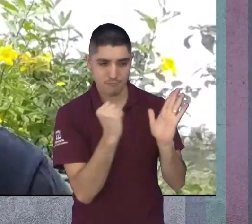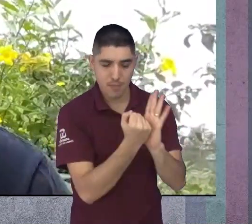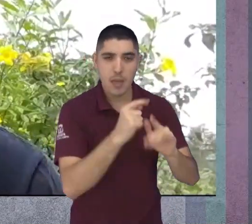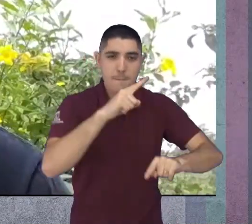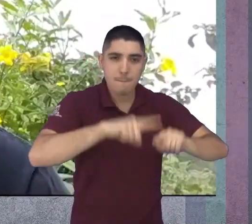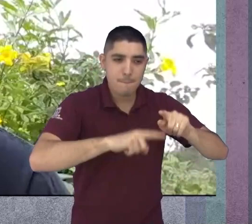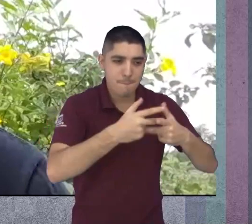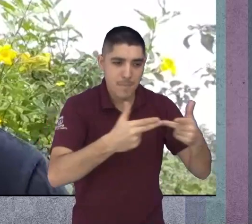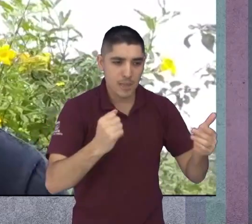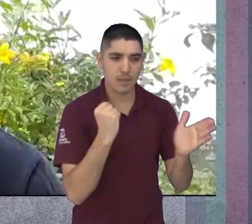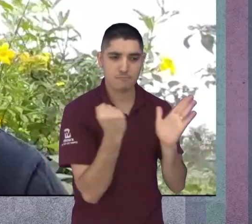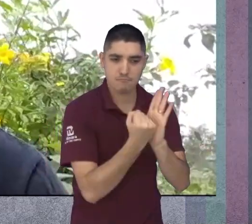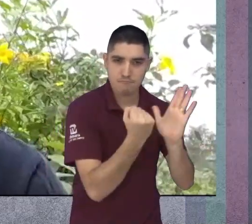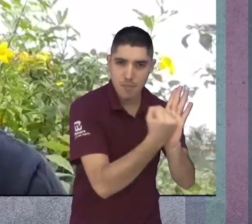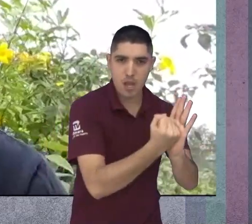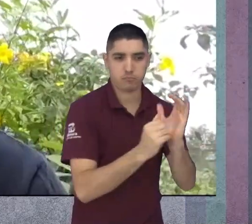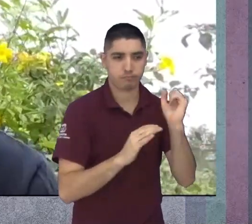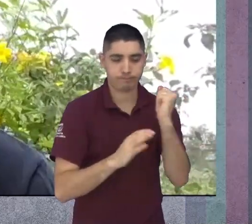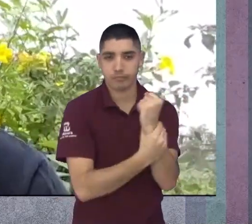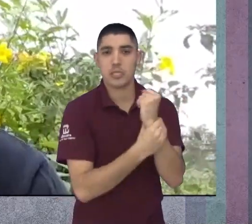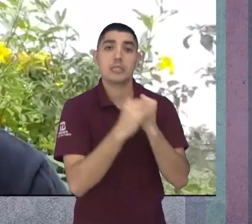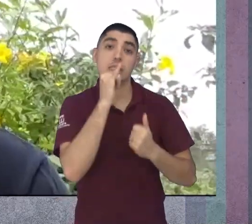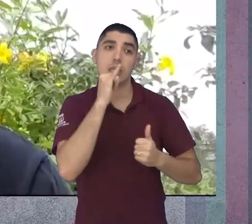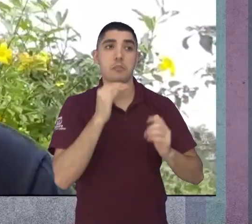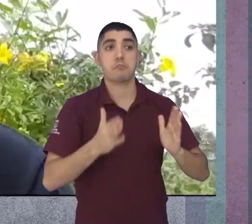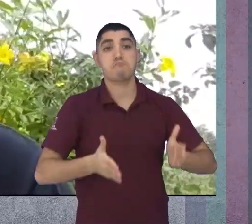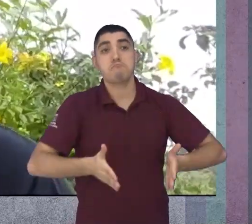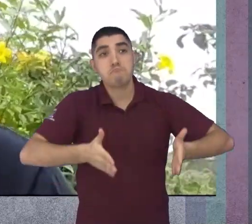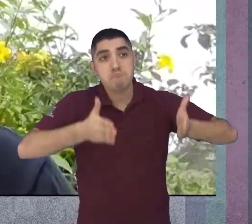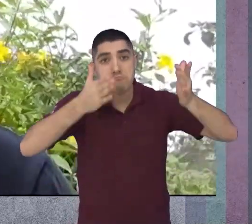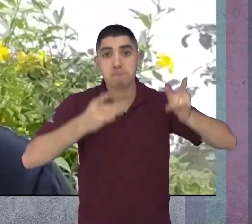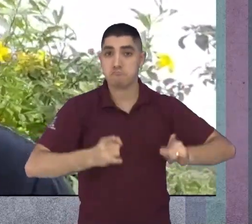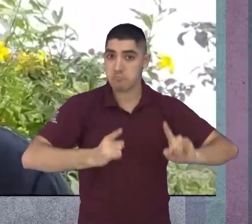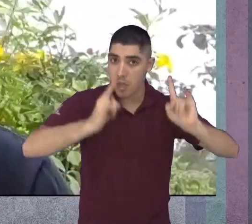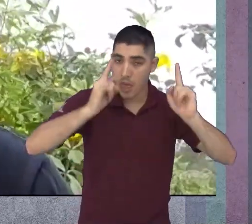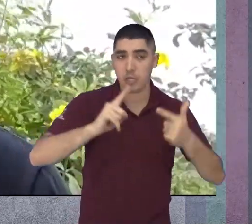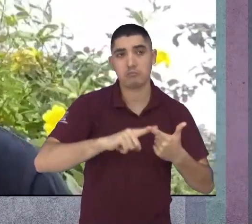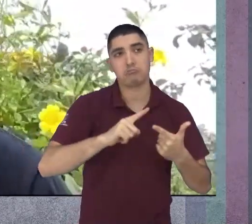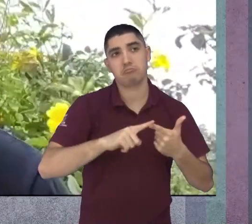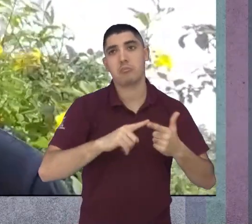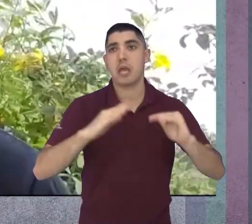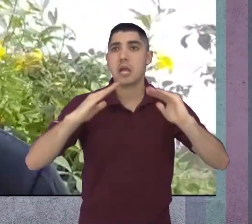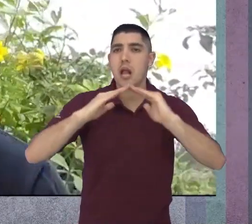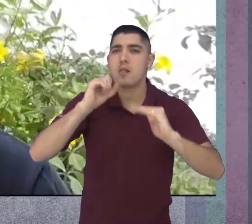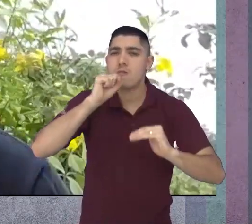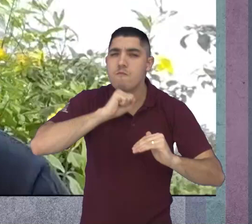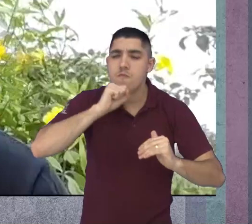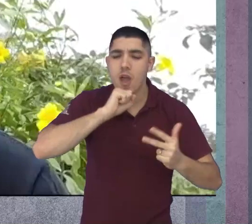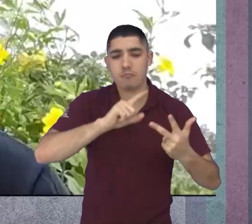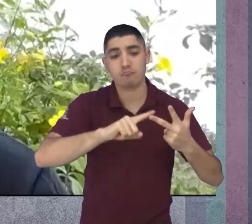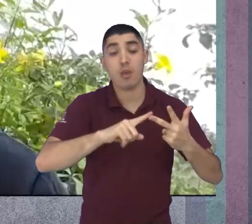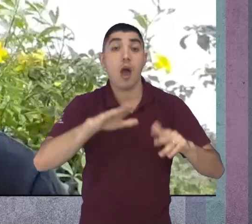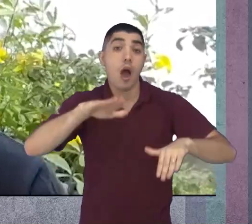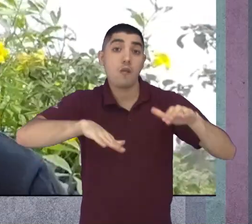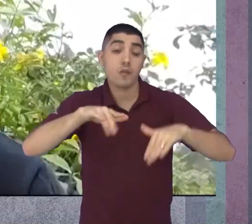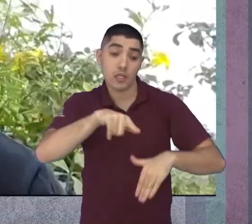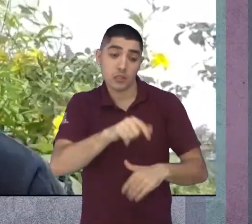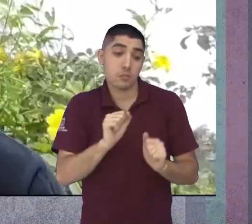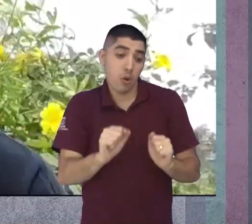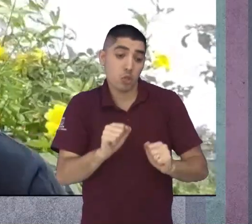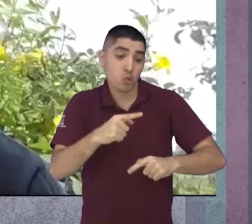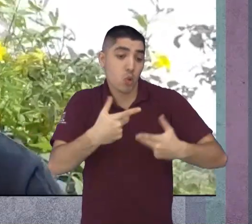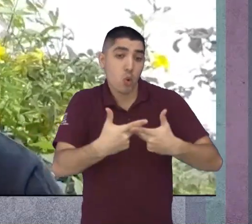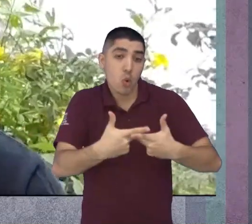seja, edificações, ruínas, algumas vezes a coleções, algumas vezes a